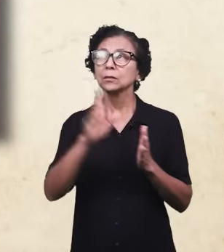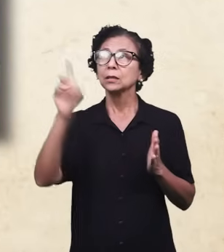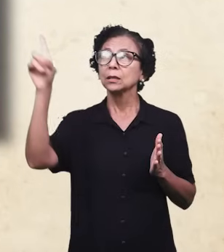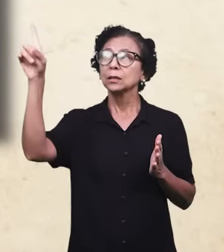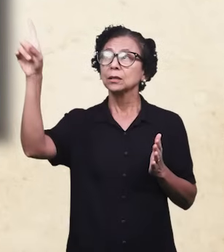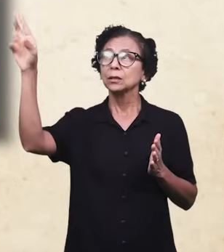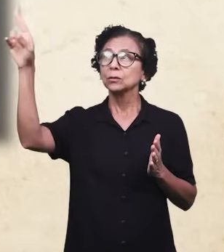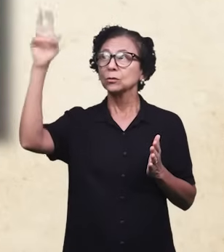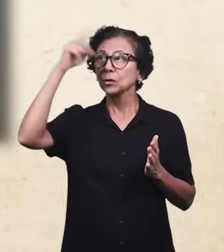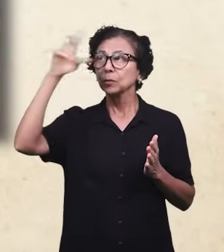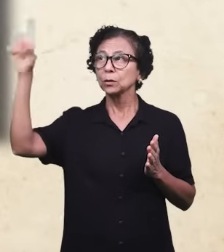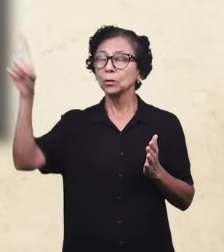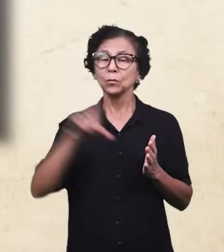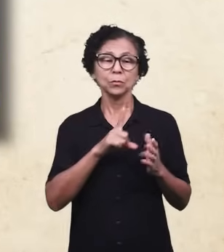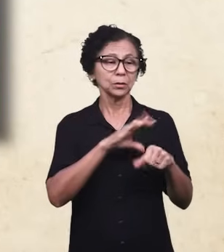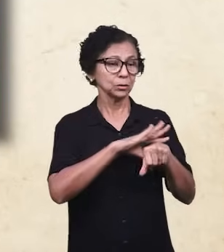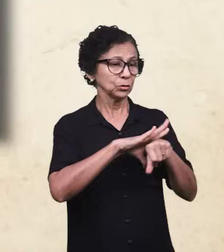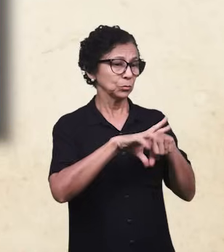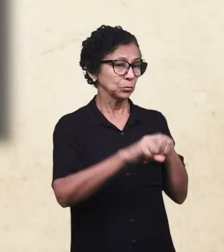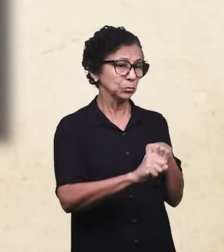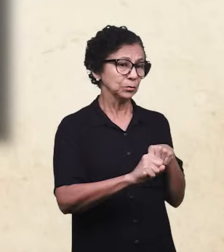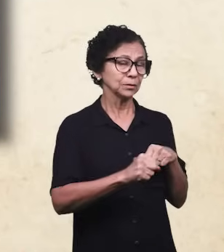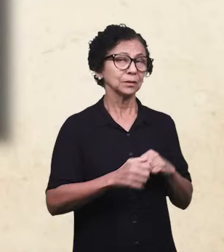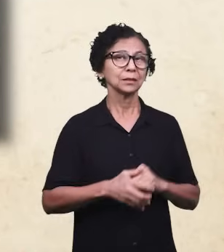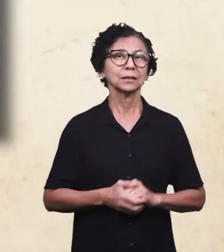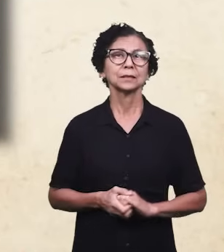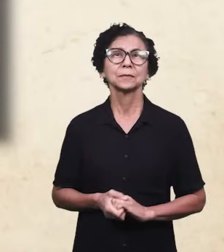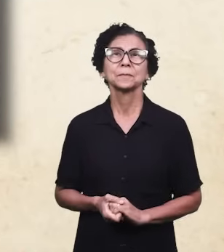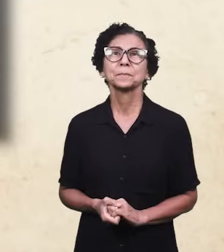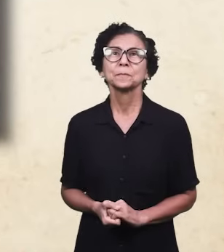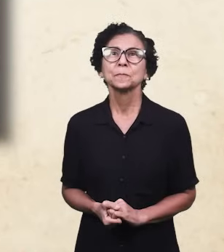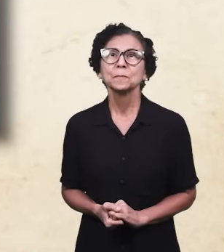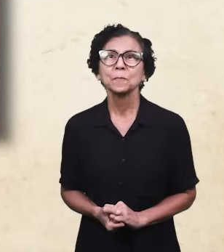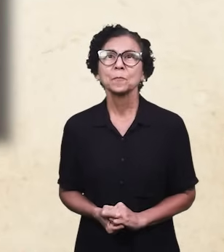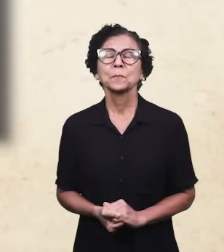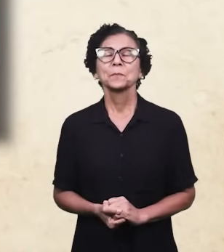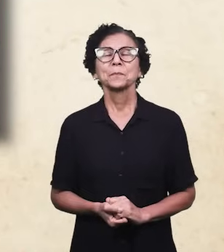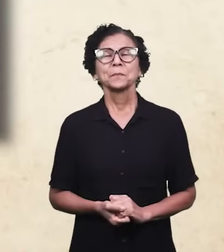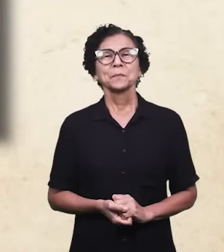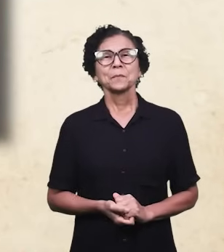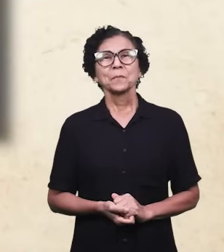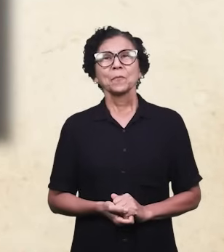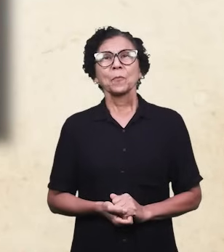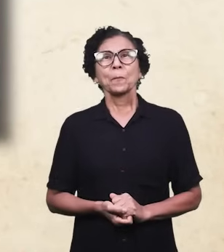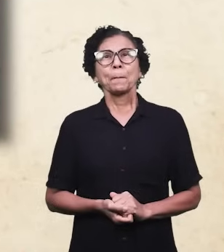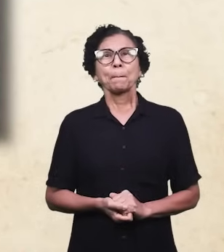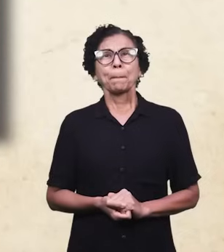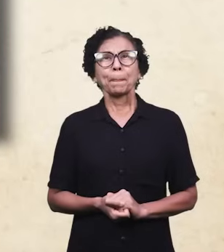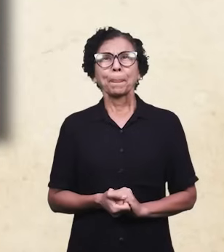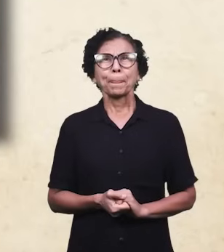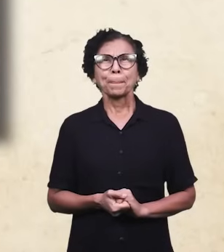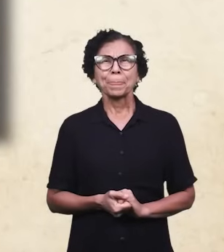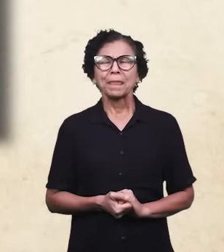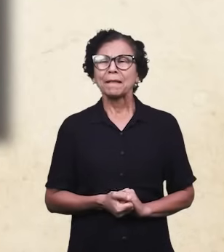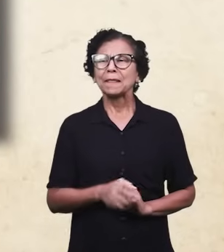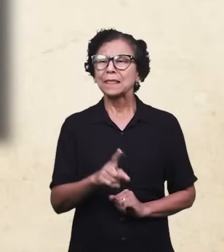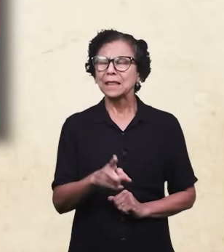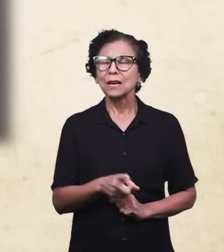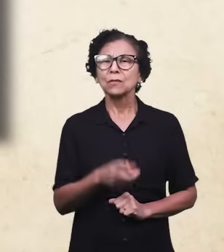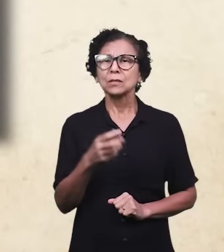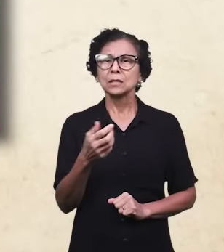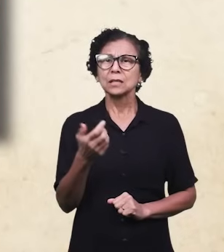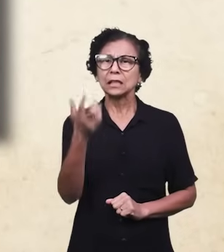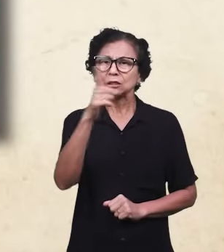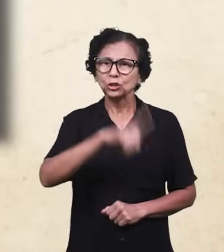que o Senhor falou que ia ser a última, os médicos duvidaram muito. Eles falaram, não, Esther, você vai ter que fazer